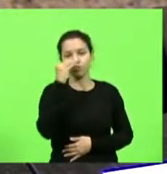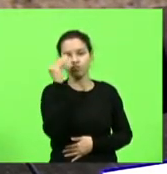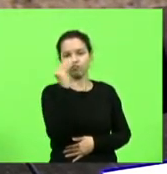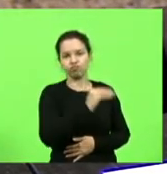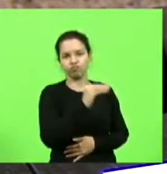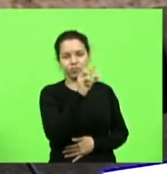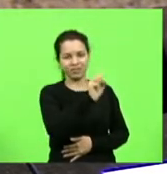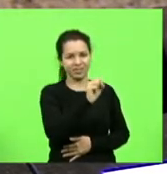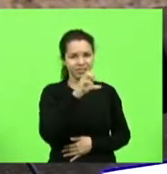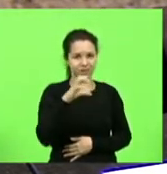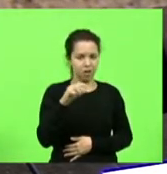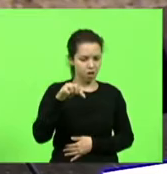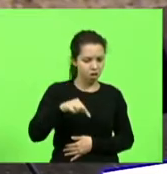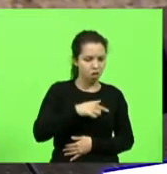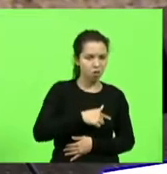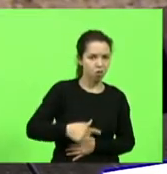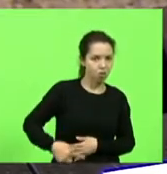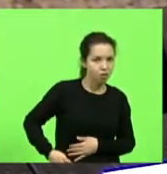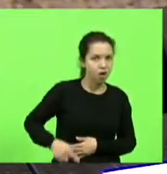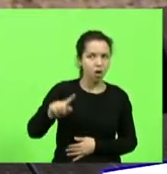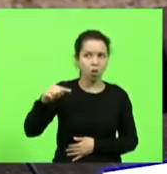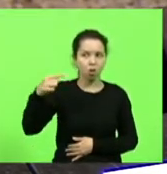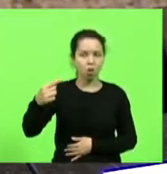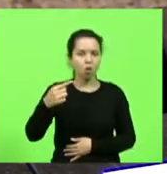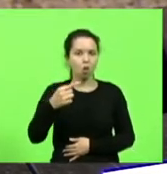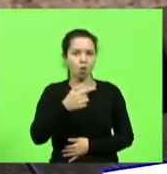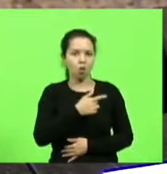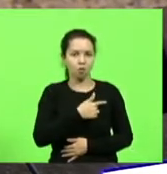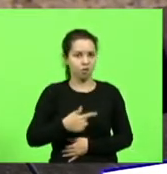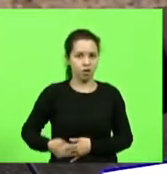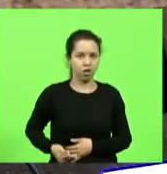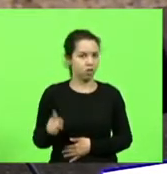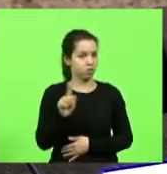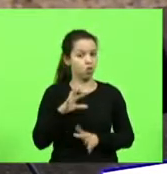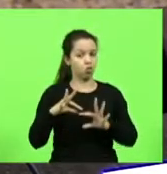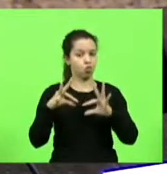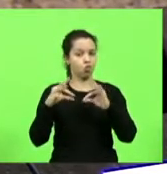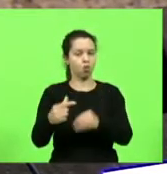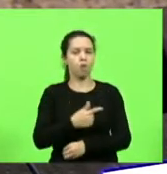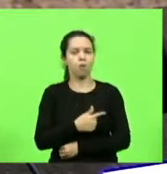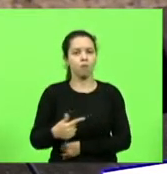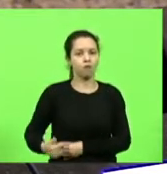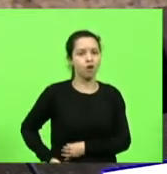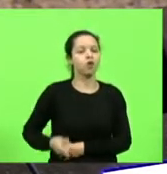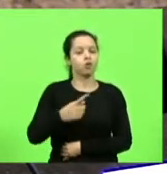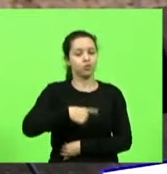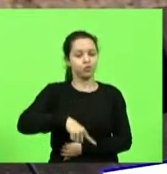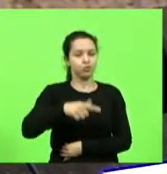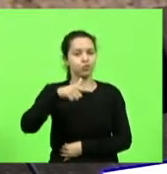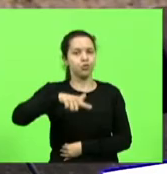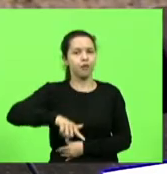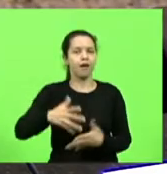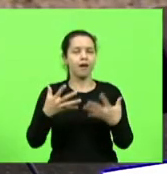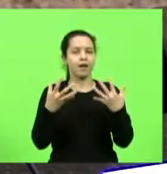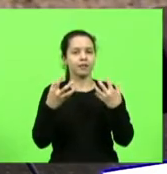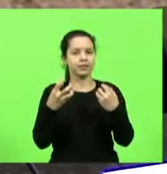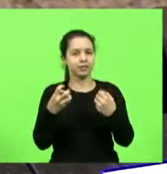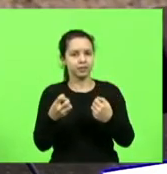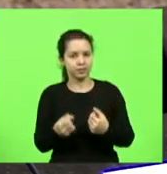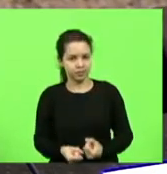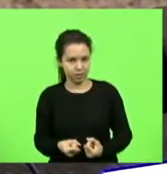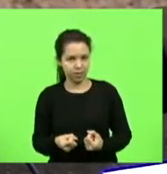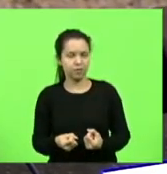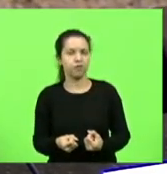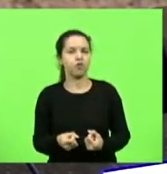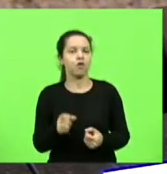questão desse governo, de outro governo, não. É uma questão de todos os governos. E nós, mais uma vez, aceitamos passivamente o que